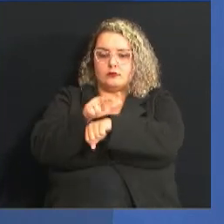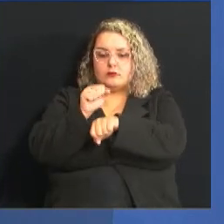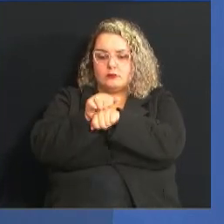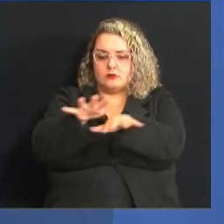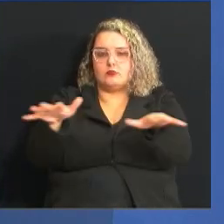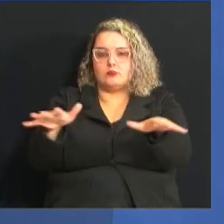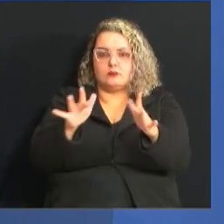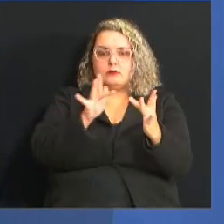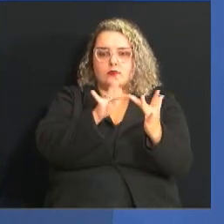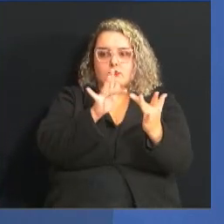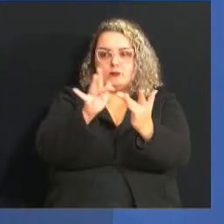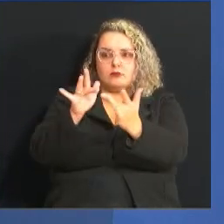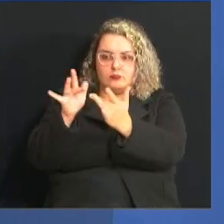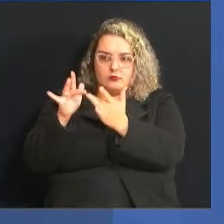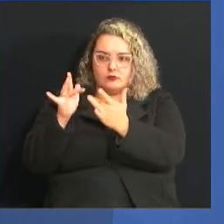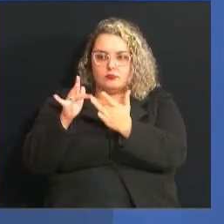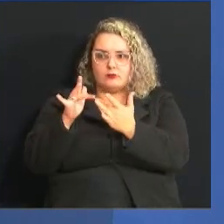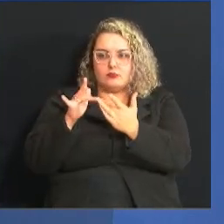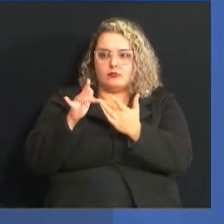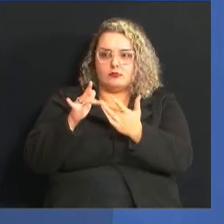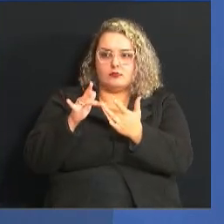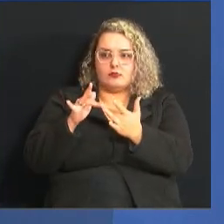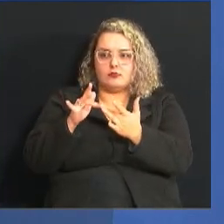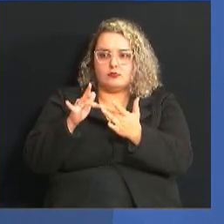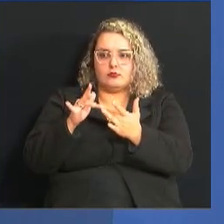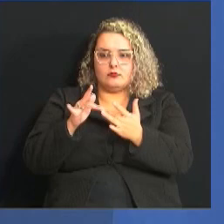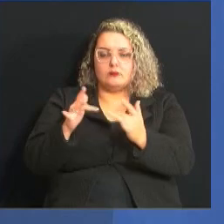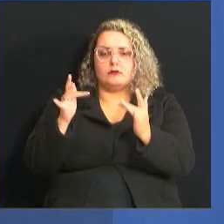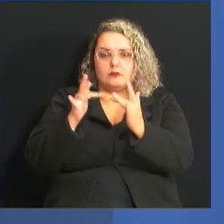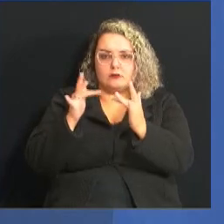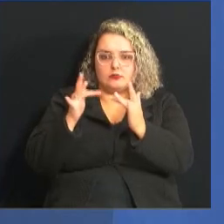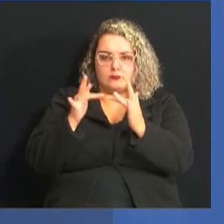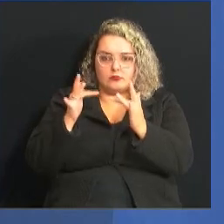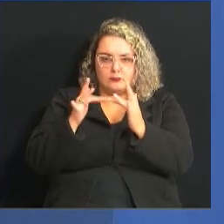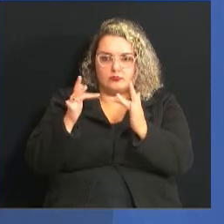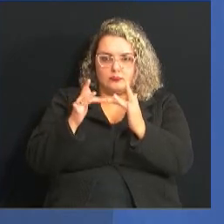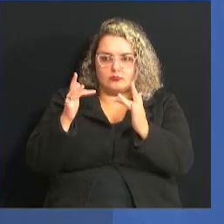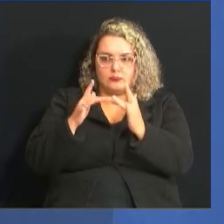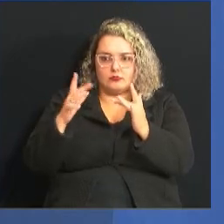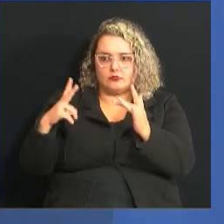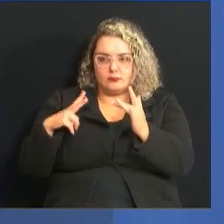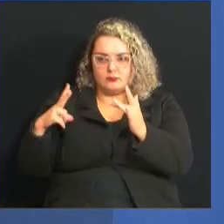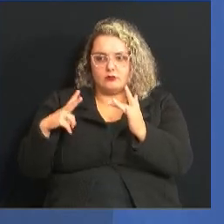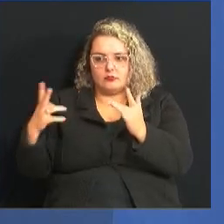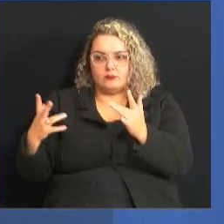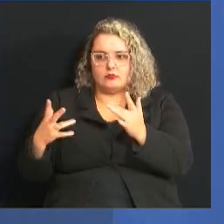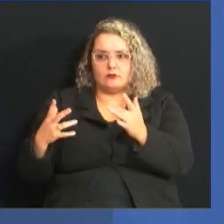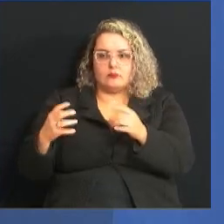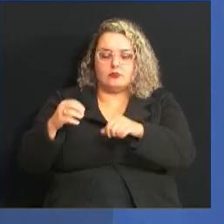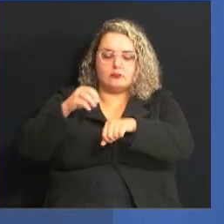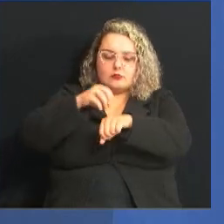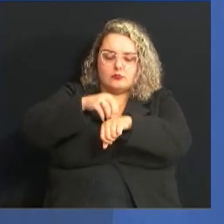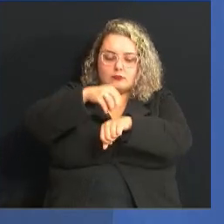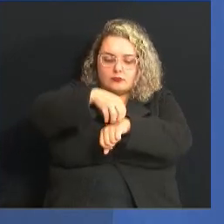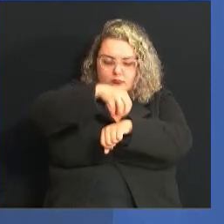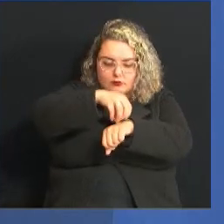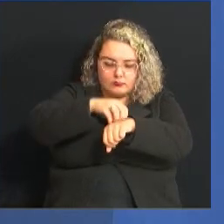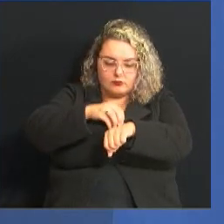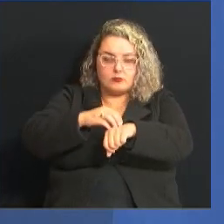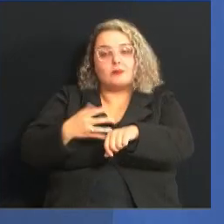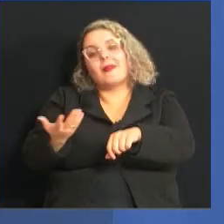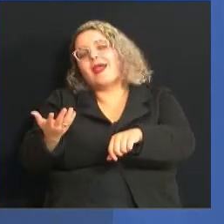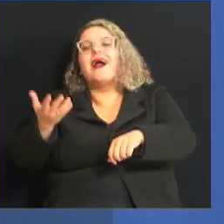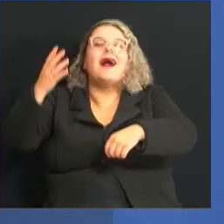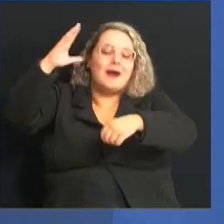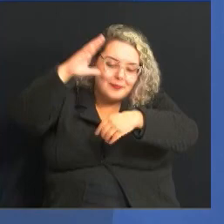por meio de contato, né, pessoal. A gente tem a questão das lesões e caso apareça